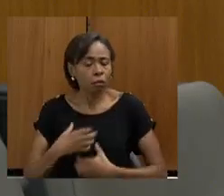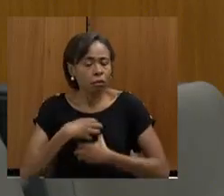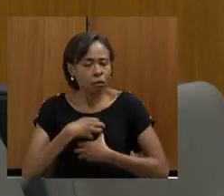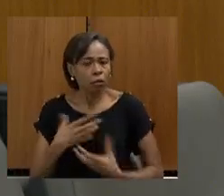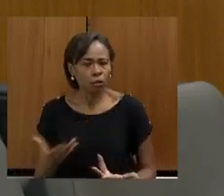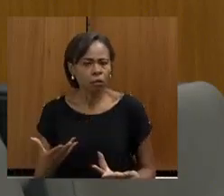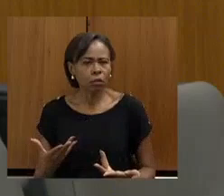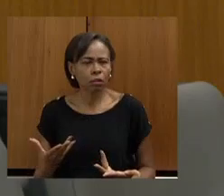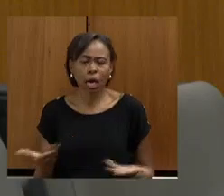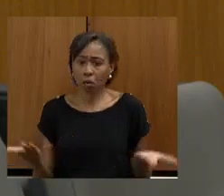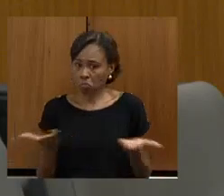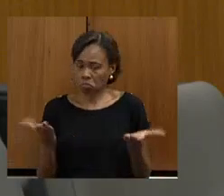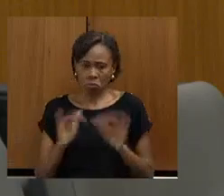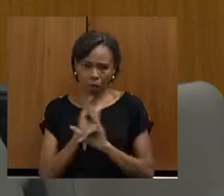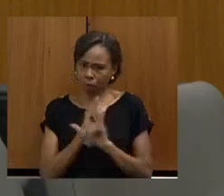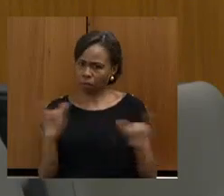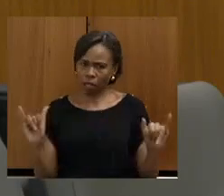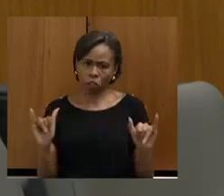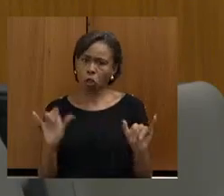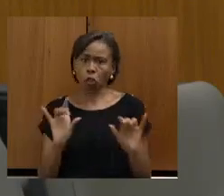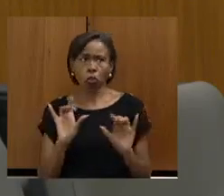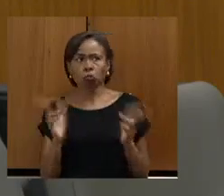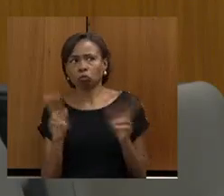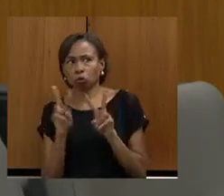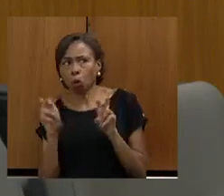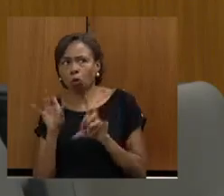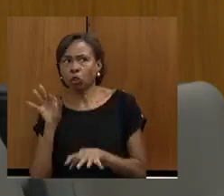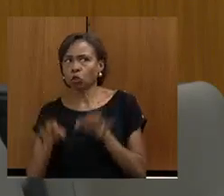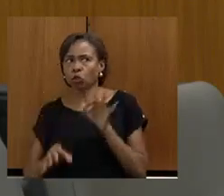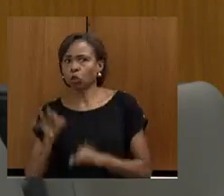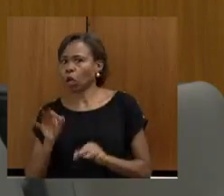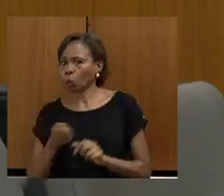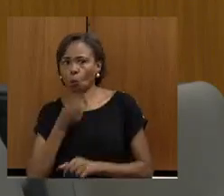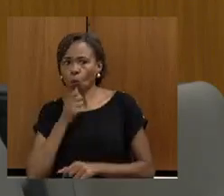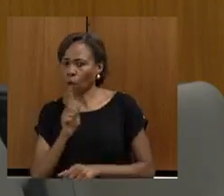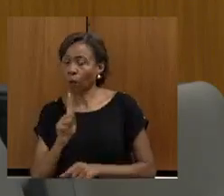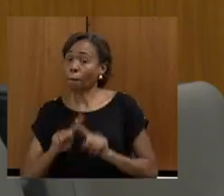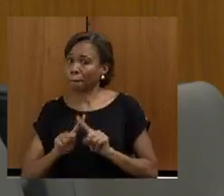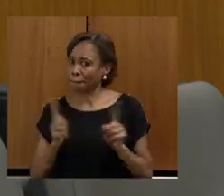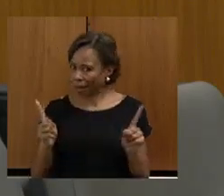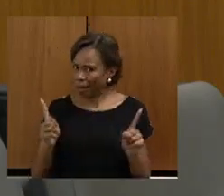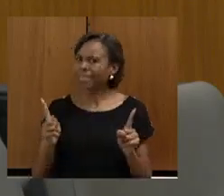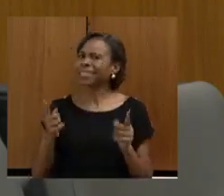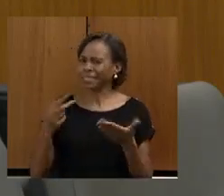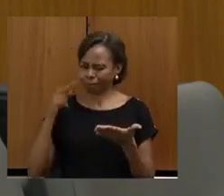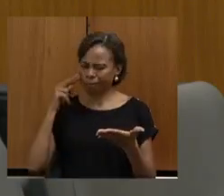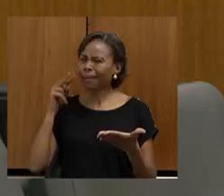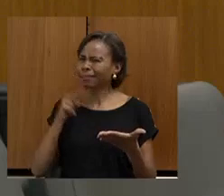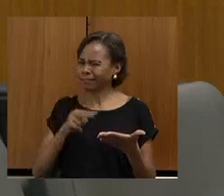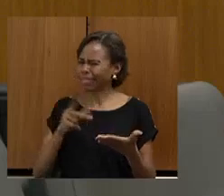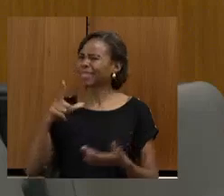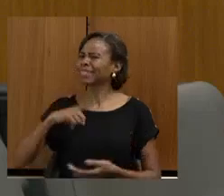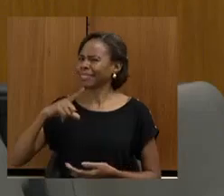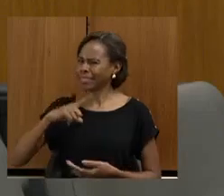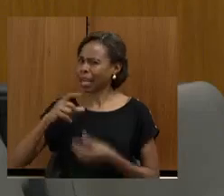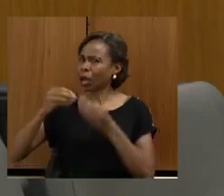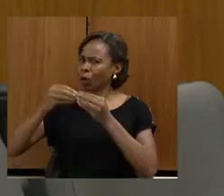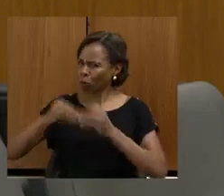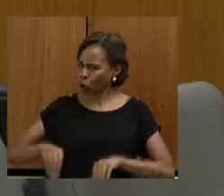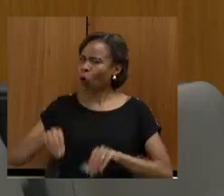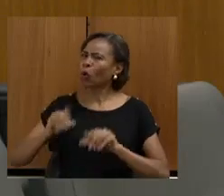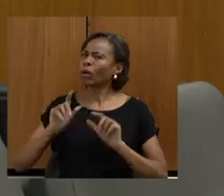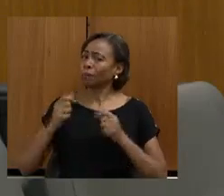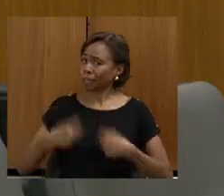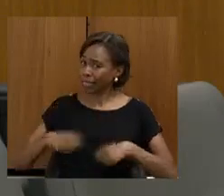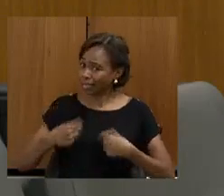a declarar, por enquanto, sobre medidas judiciais, mas aqui a gente consegue ver que claramente tem um dano e ele precisa ser